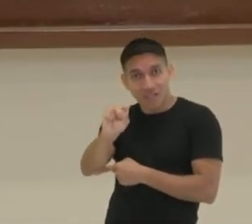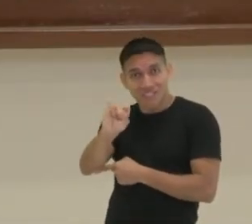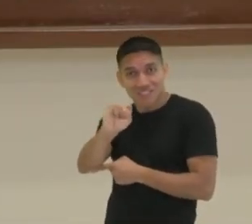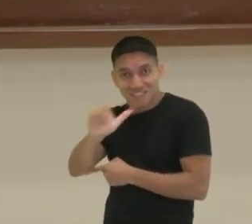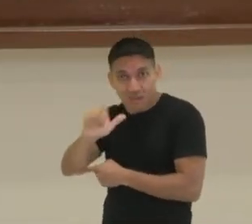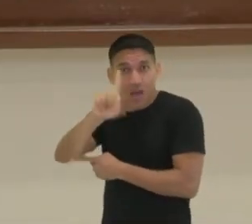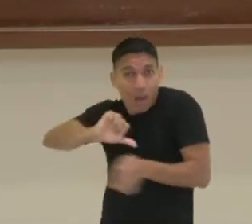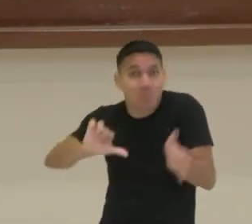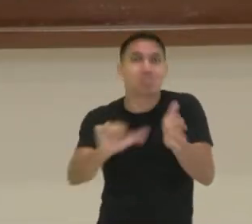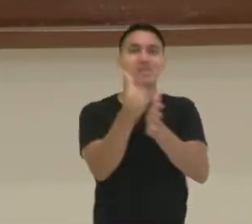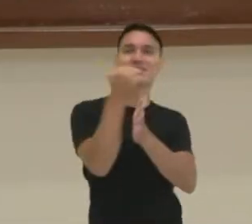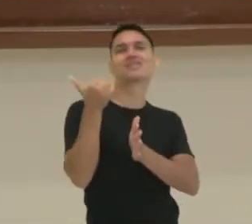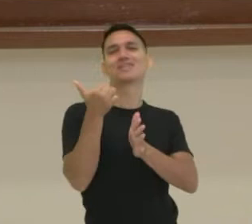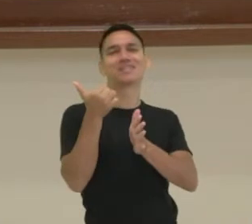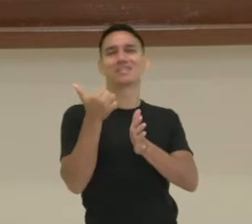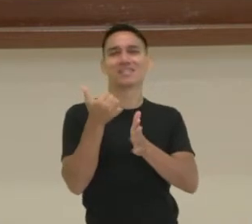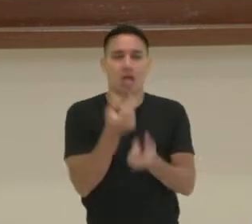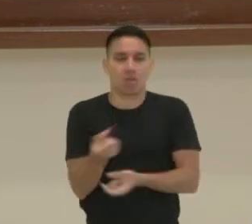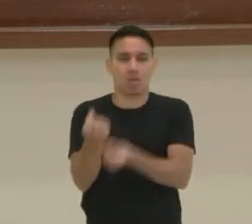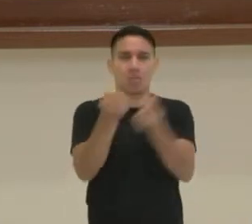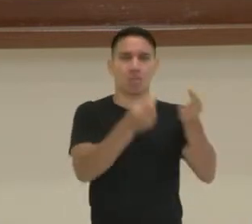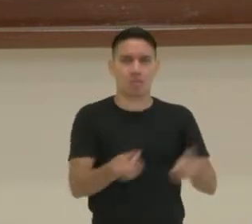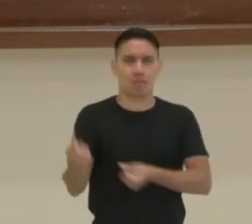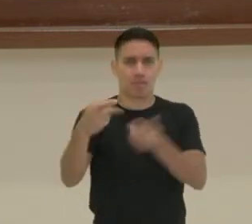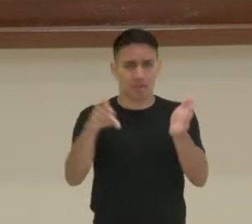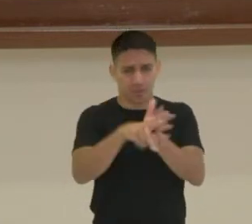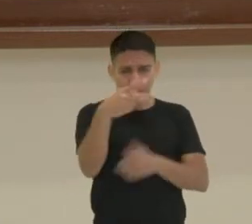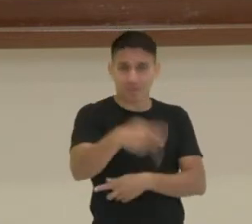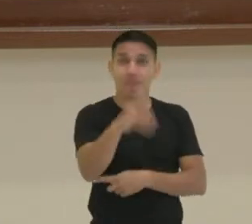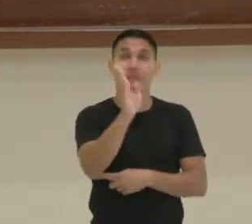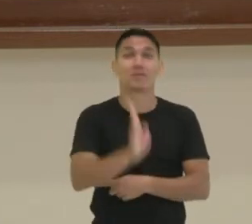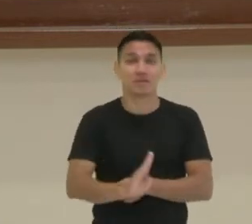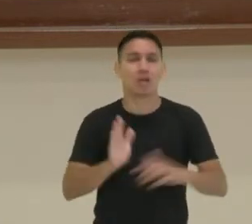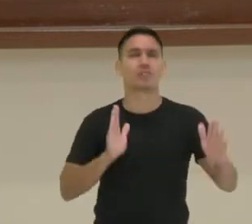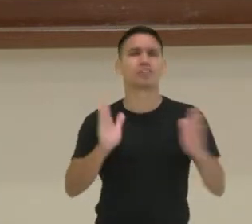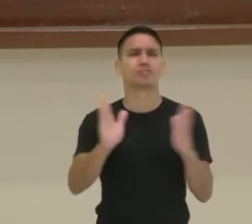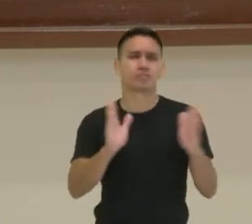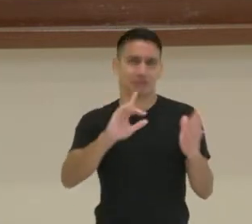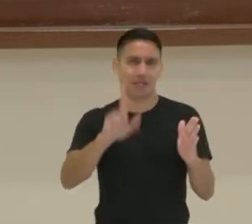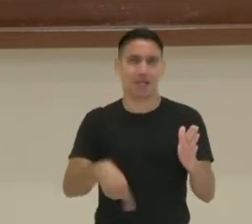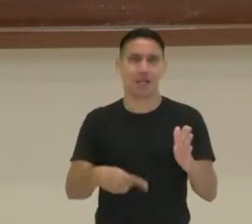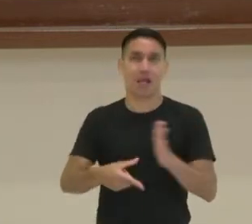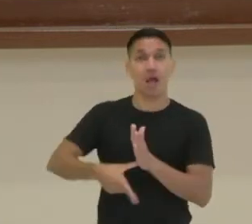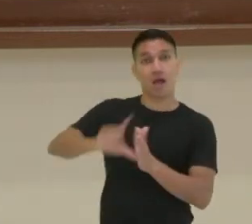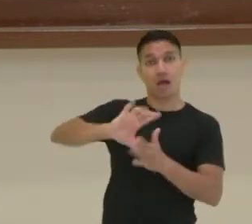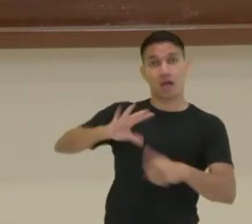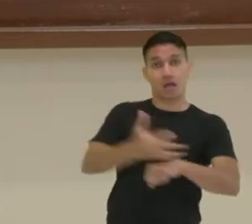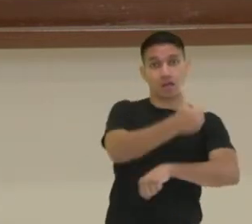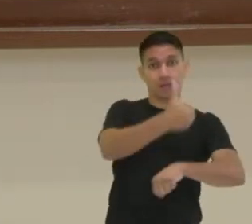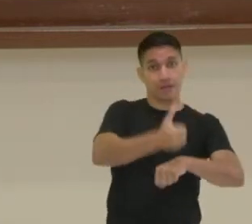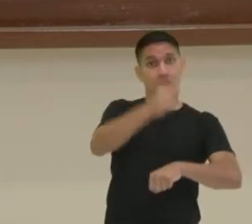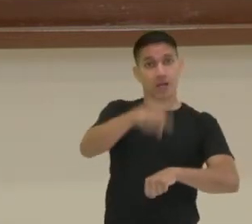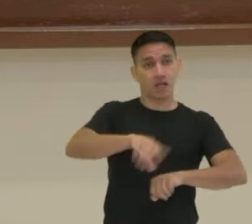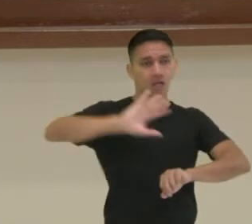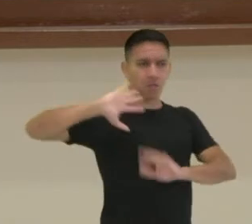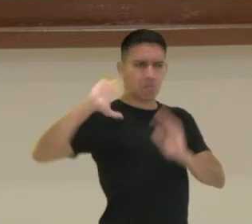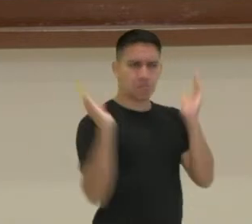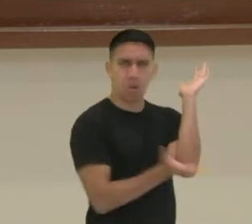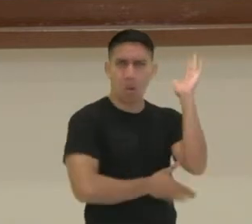primeira atividade econômica desenvolvida no Brasil, no período ainda chamado pré-colonial, foi a exploração do